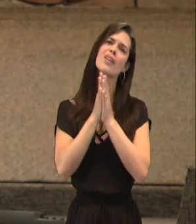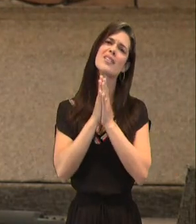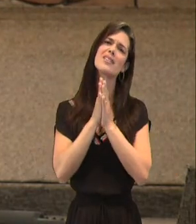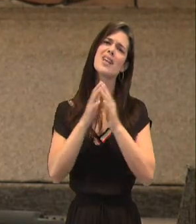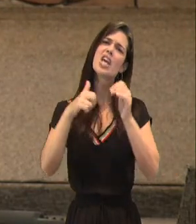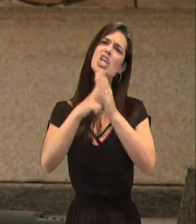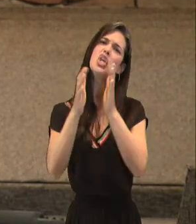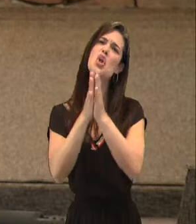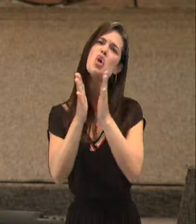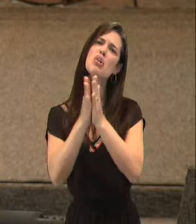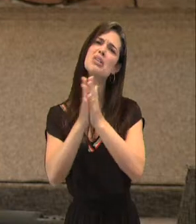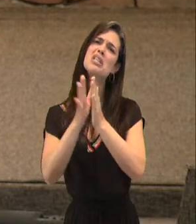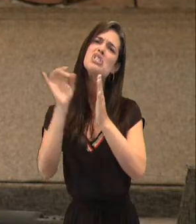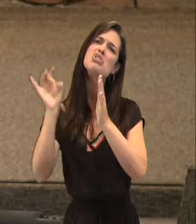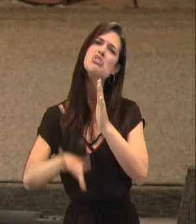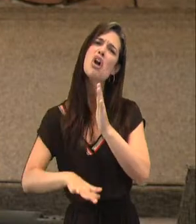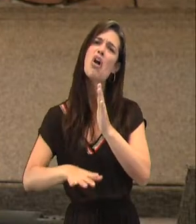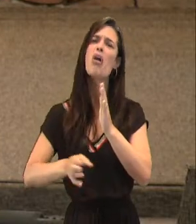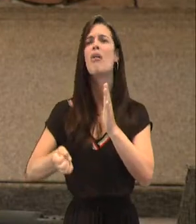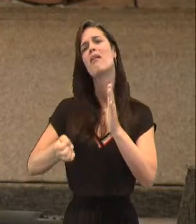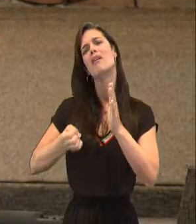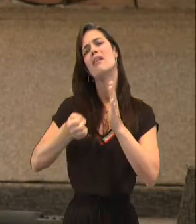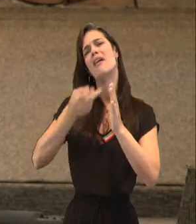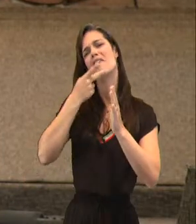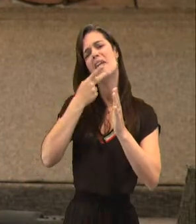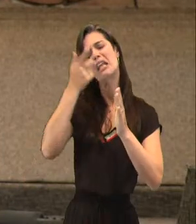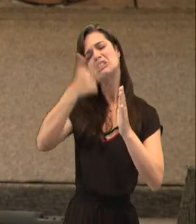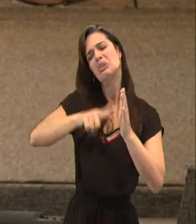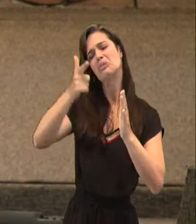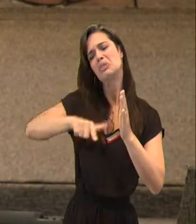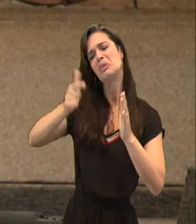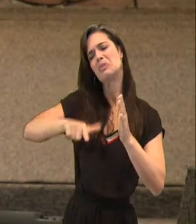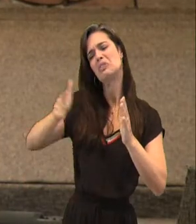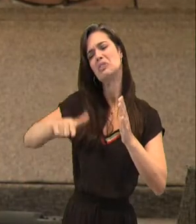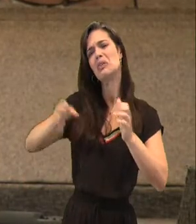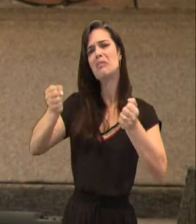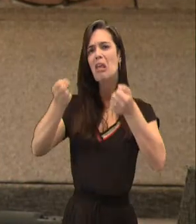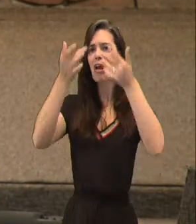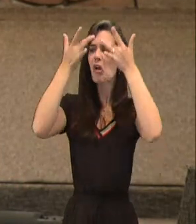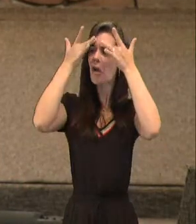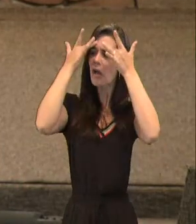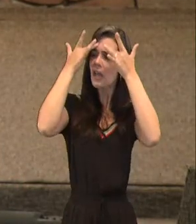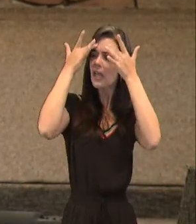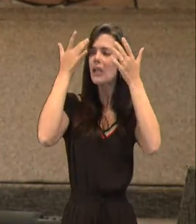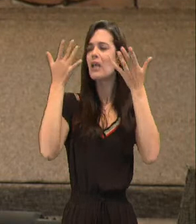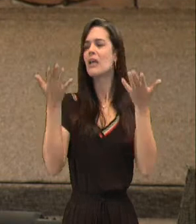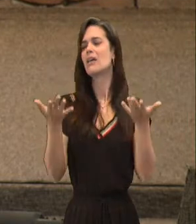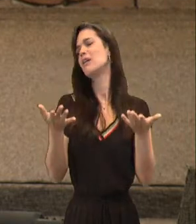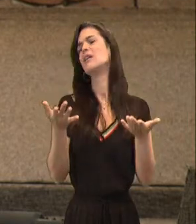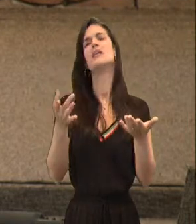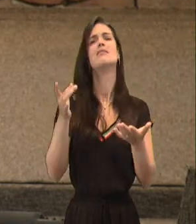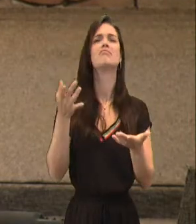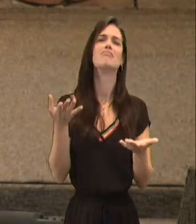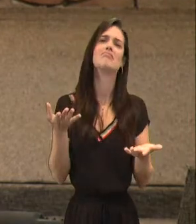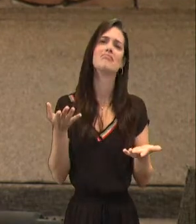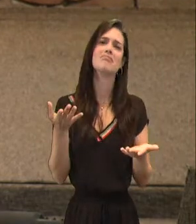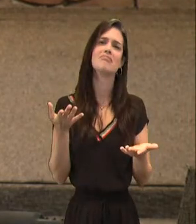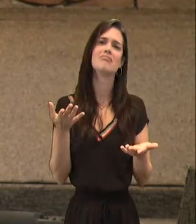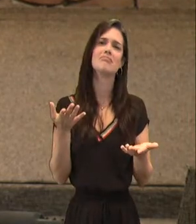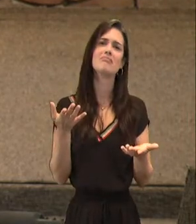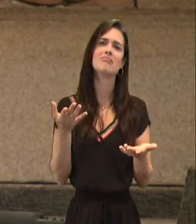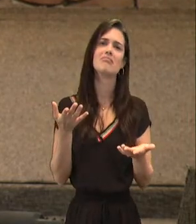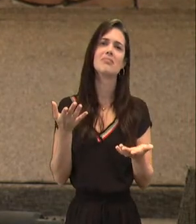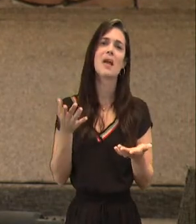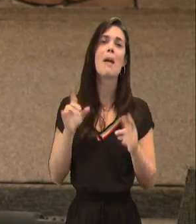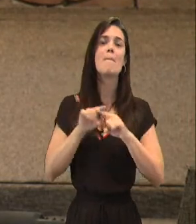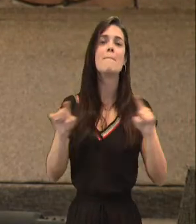seja apenas e tão somente repetição de palavras bonitas e cultas, mecânicas, mas que